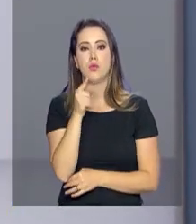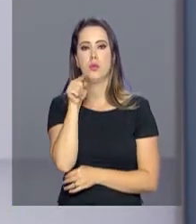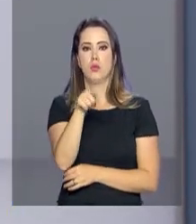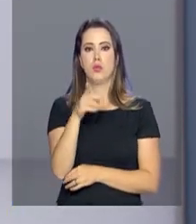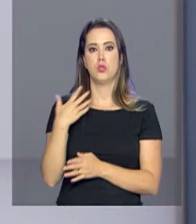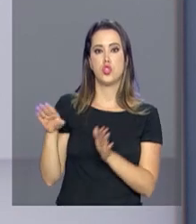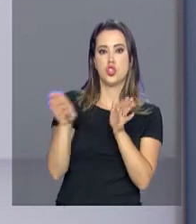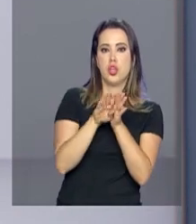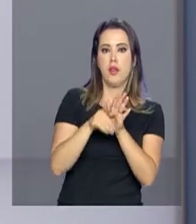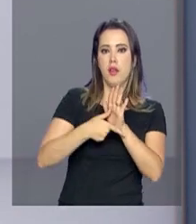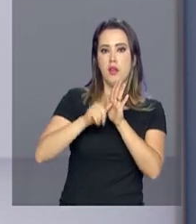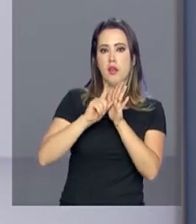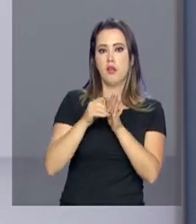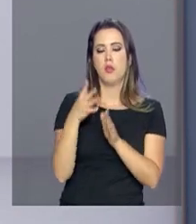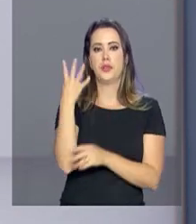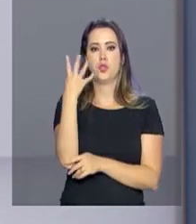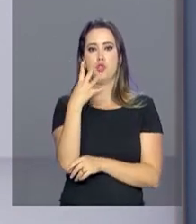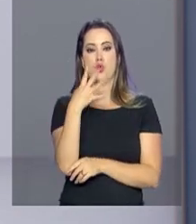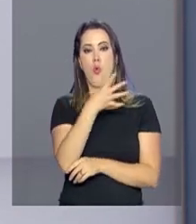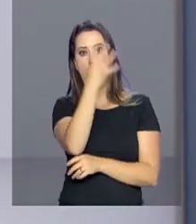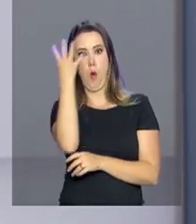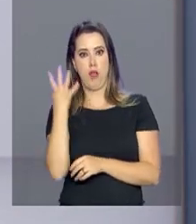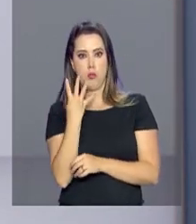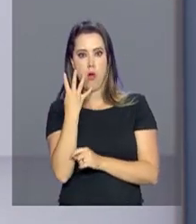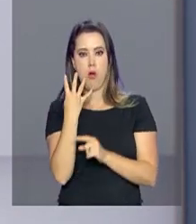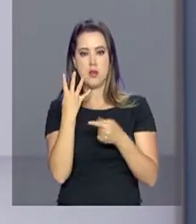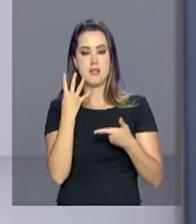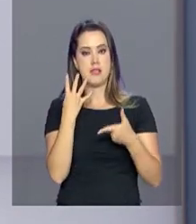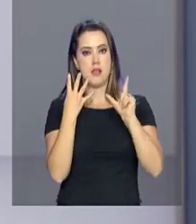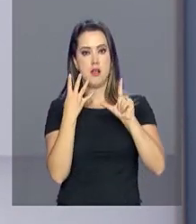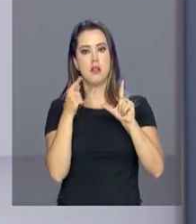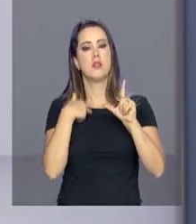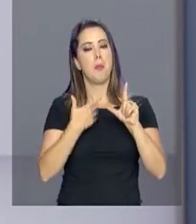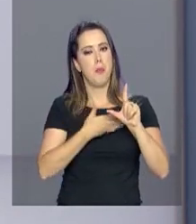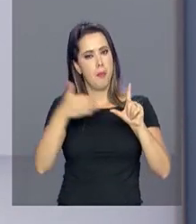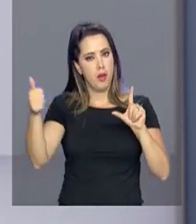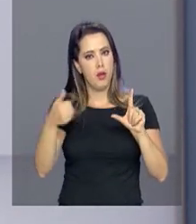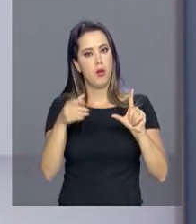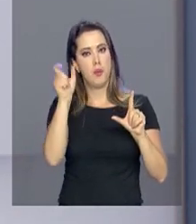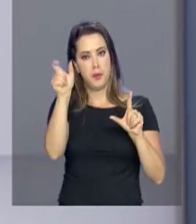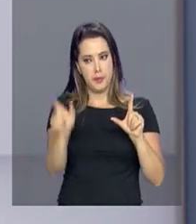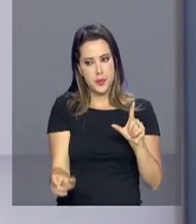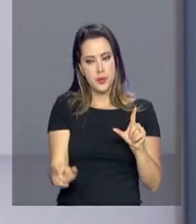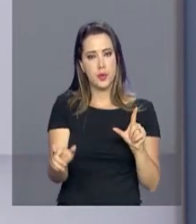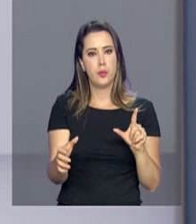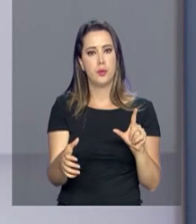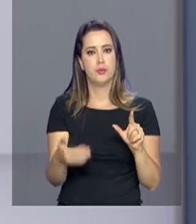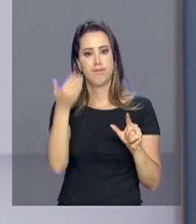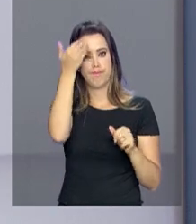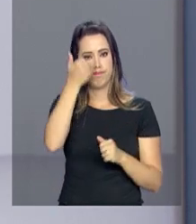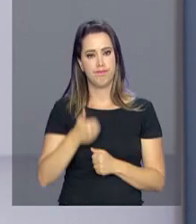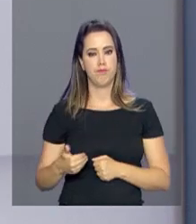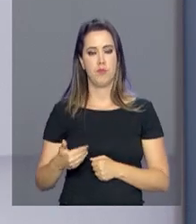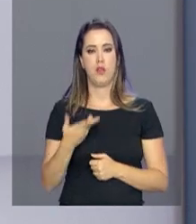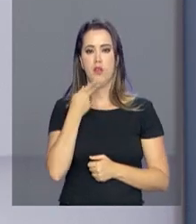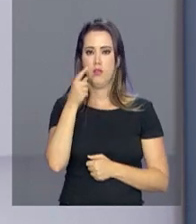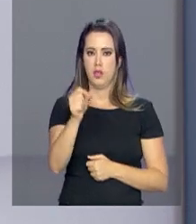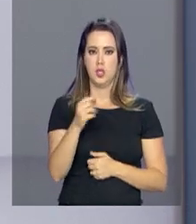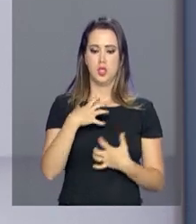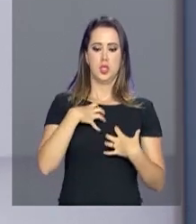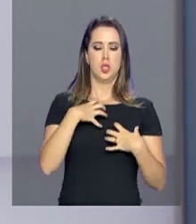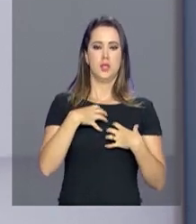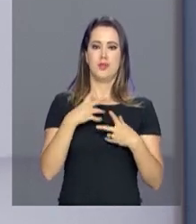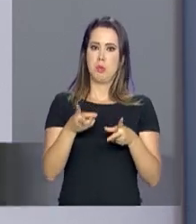quando o socorro chega antes de quatro horas aumentam as chances do paciente diante dos sintomas como informou o neurologista